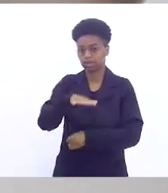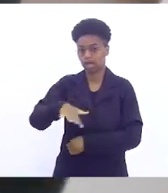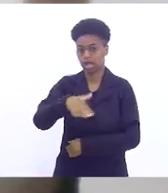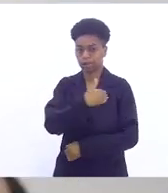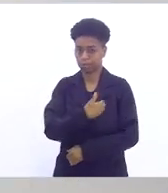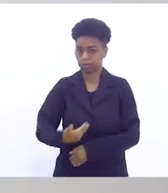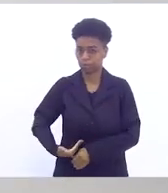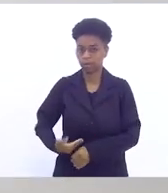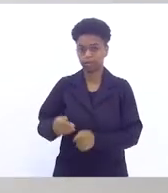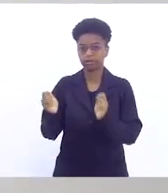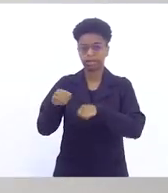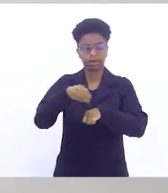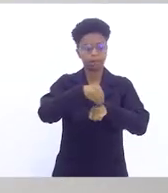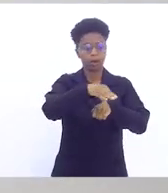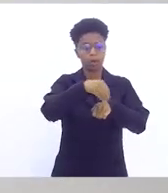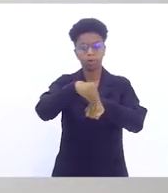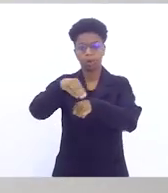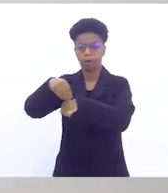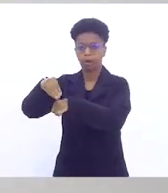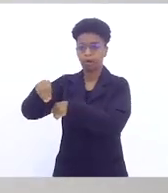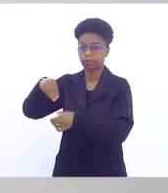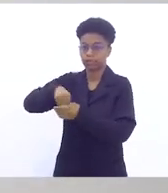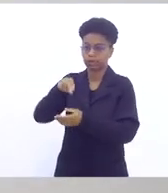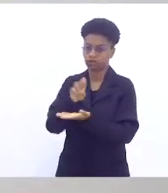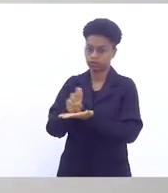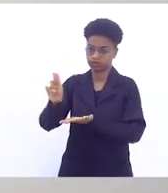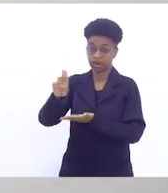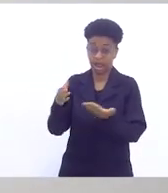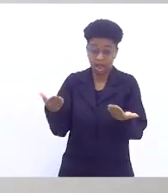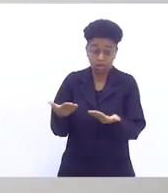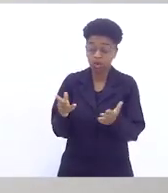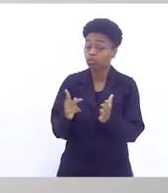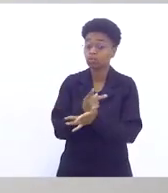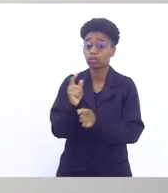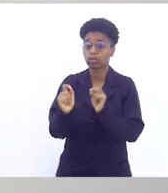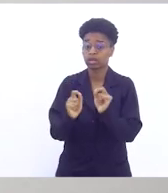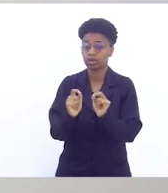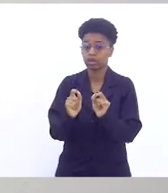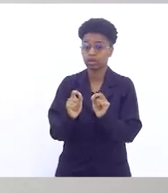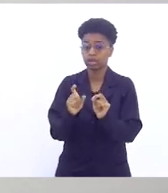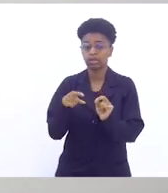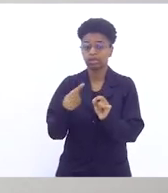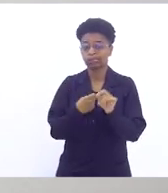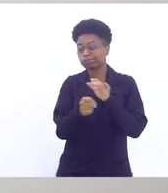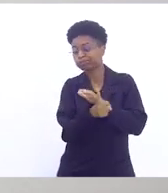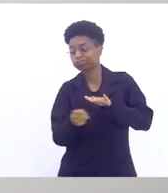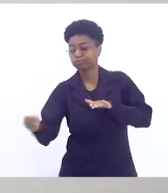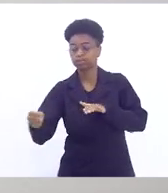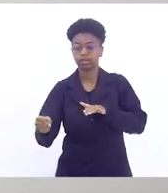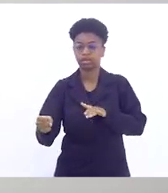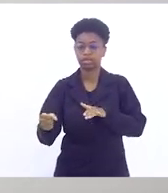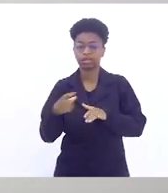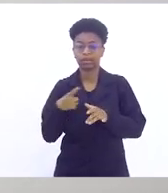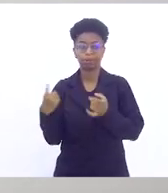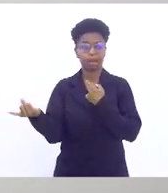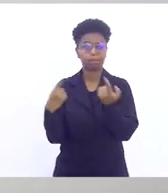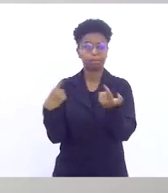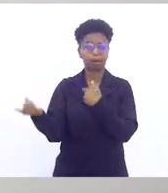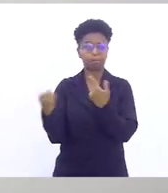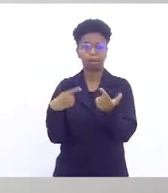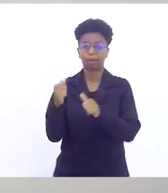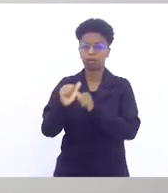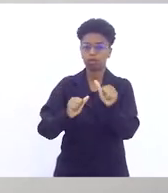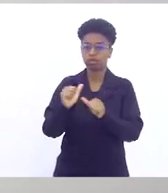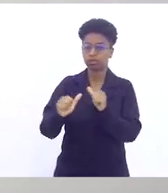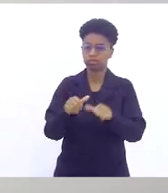conhecimento para os demais dentro das Universidades e hoje o que que isso acontece terceirizando profissão entra e sai isso não é passado